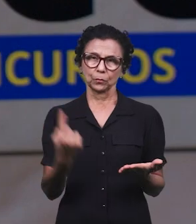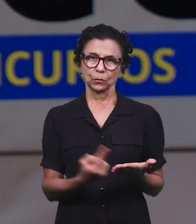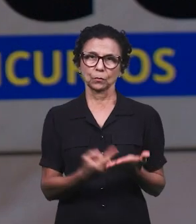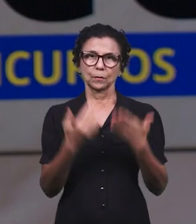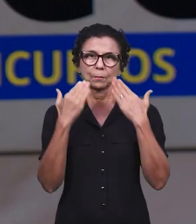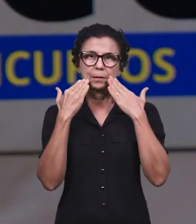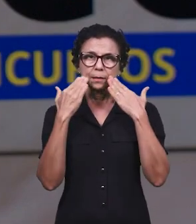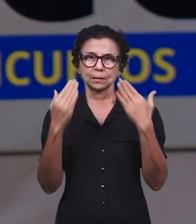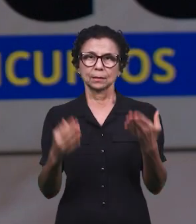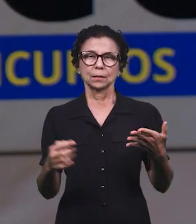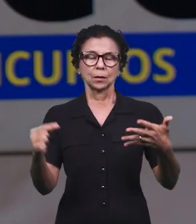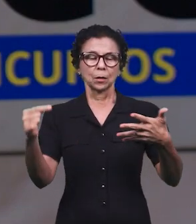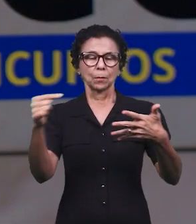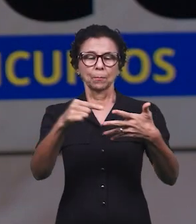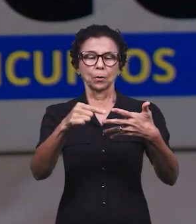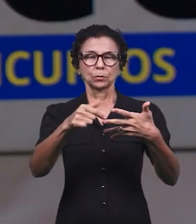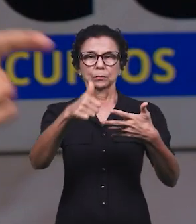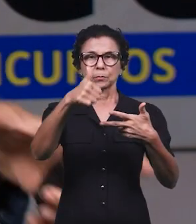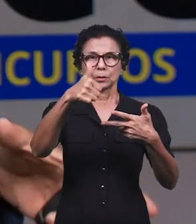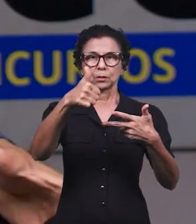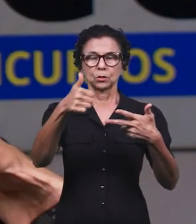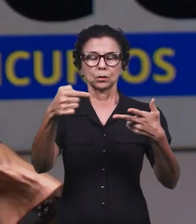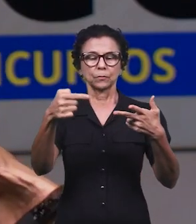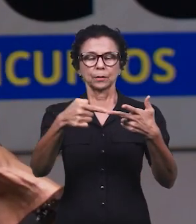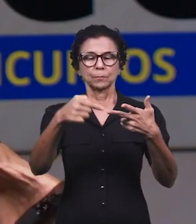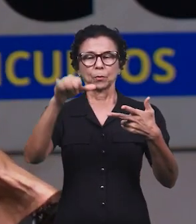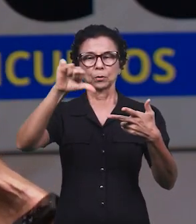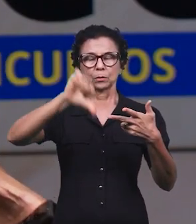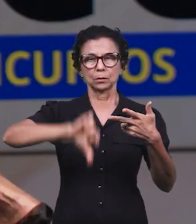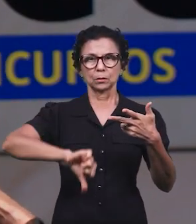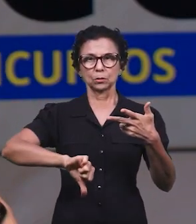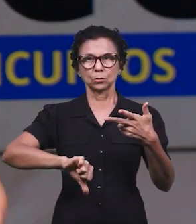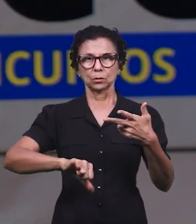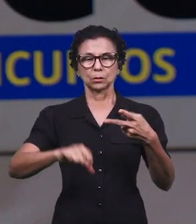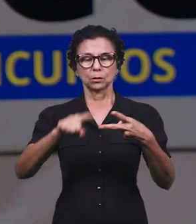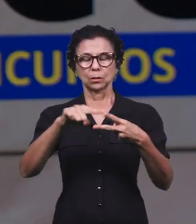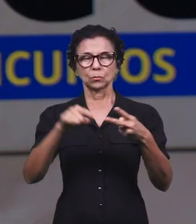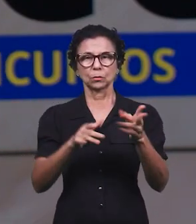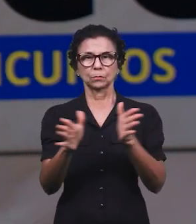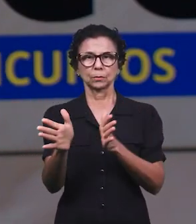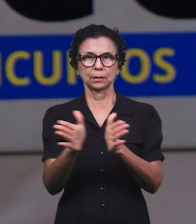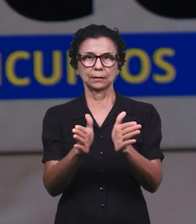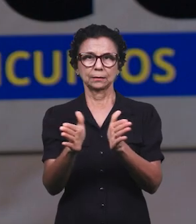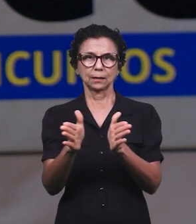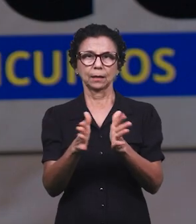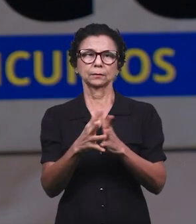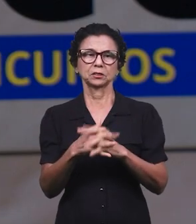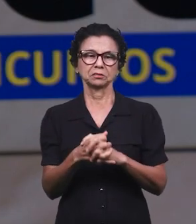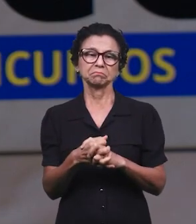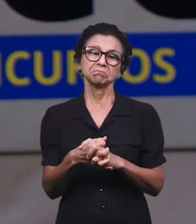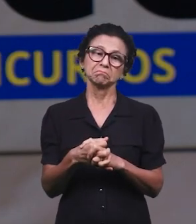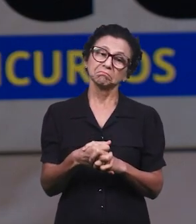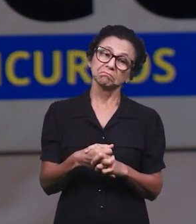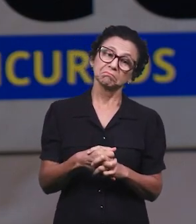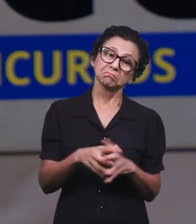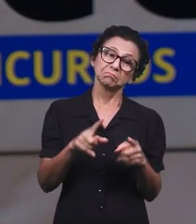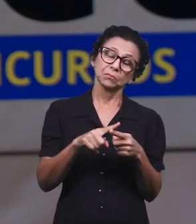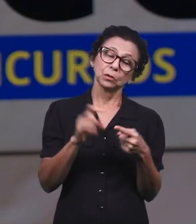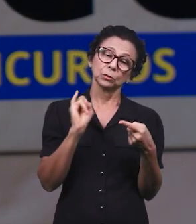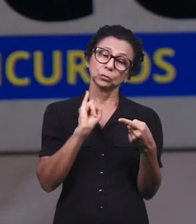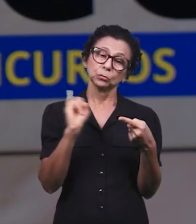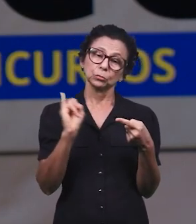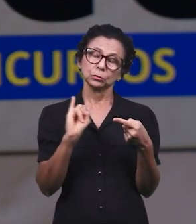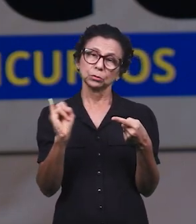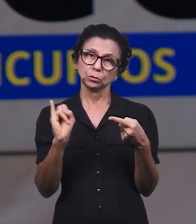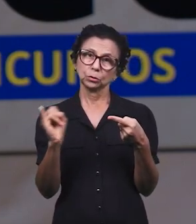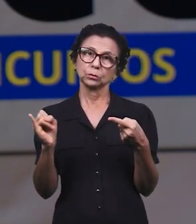apresentamos vantagens e desvantagens das duas modalidades de preparação, de ensino, né? Cada uma delas pode ser útil em